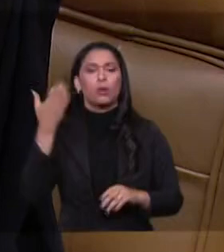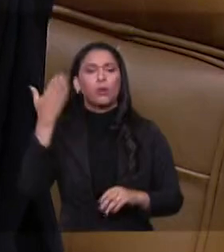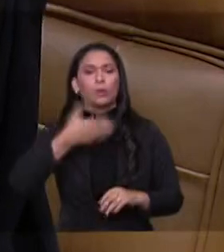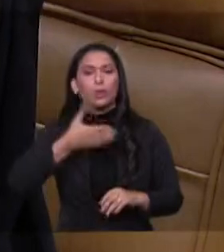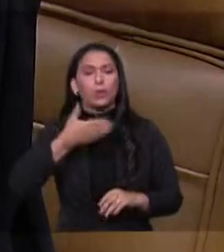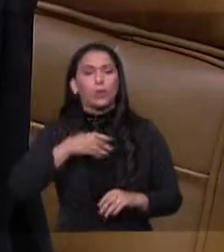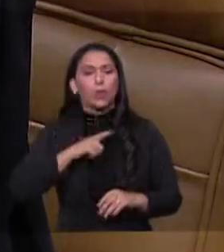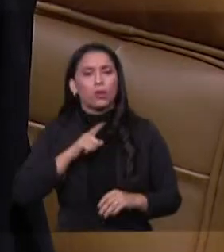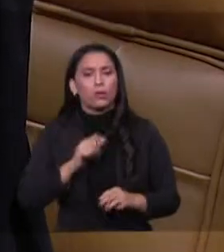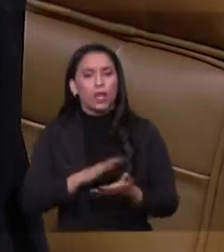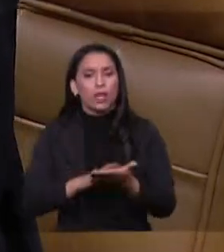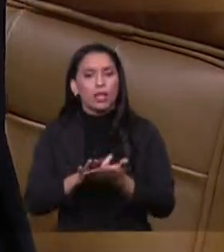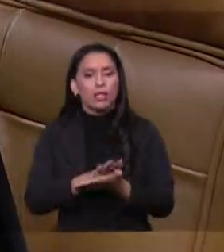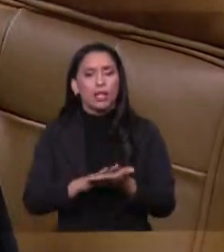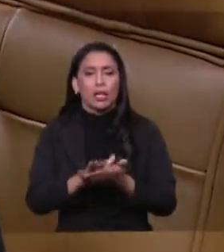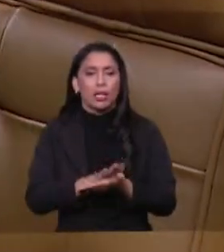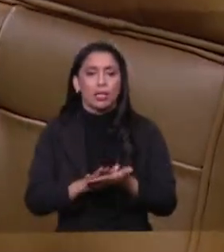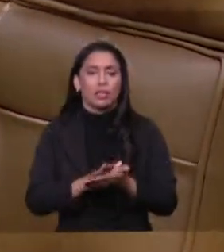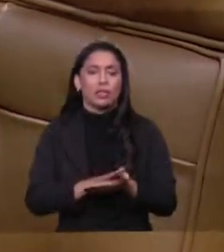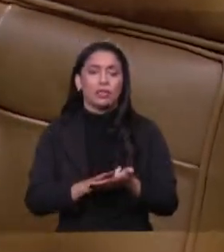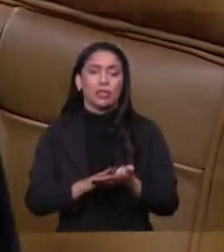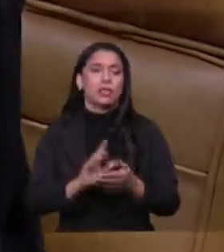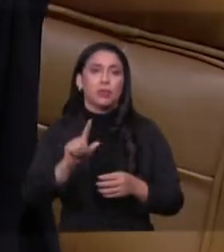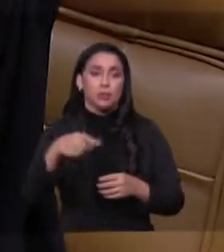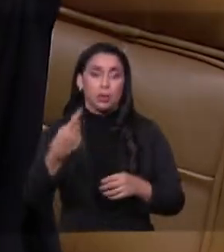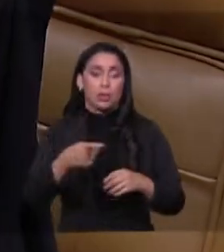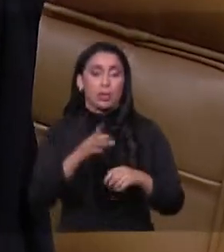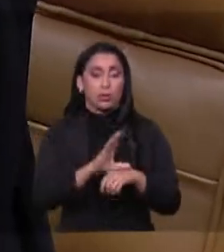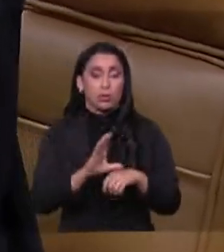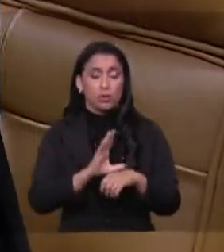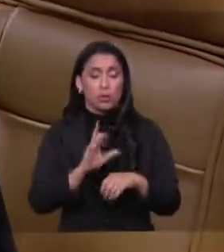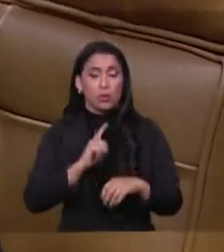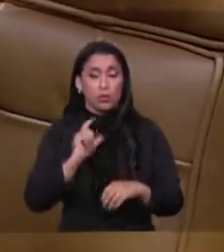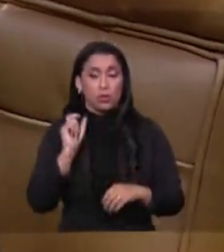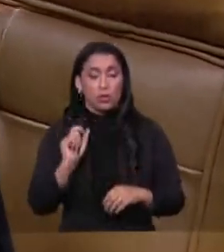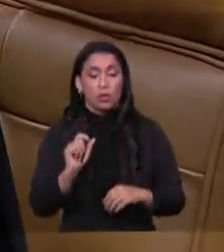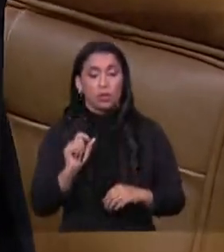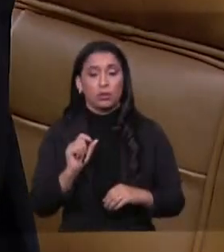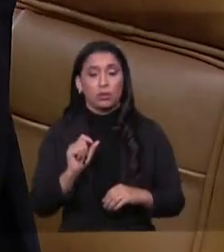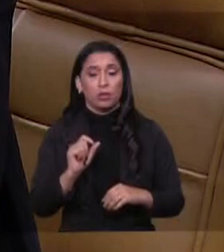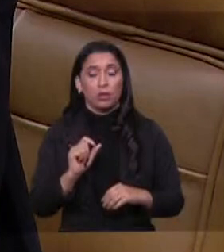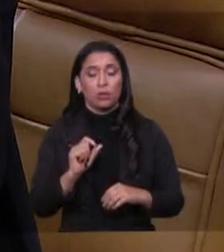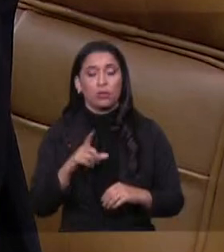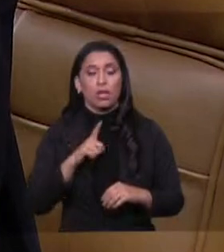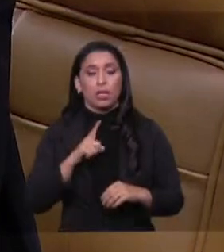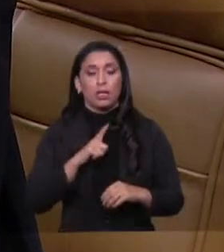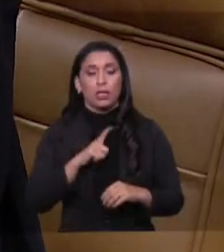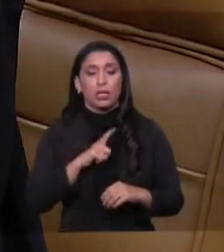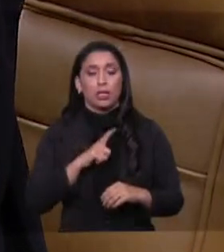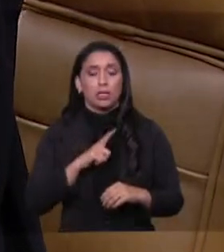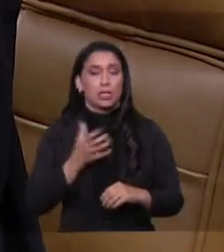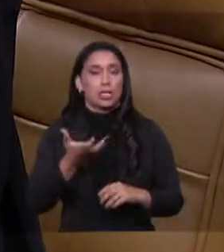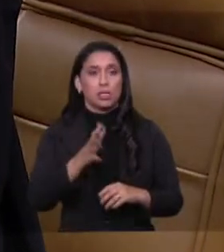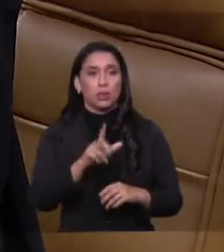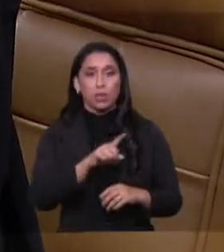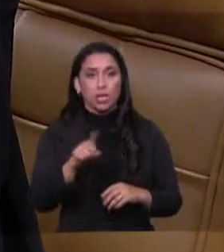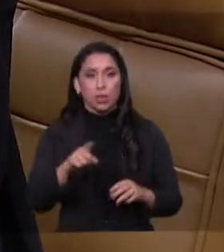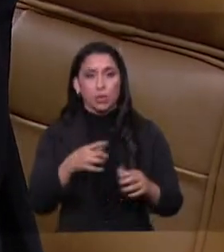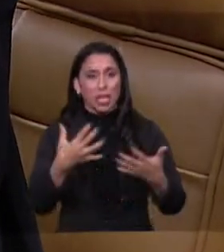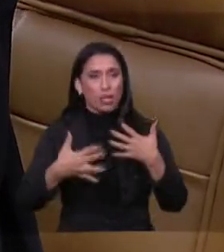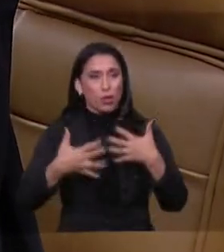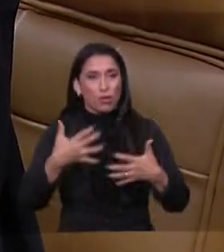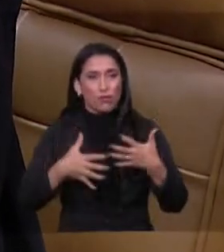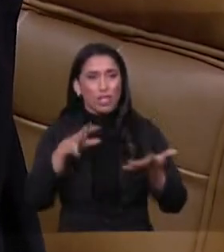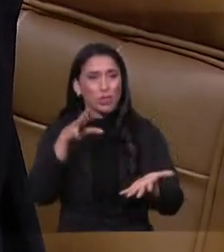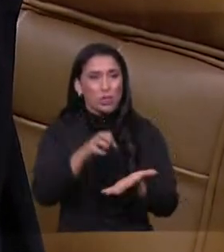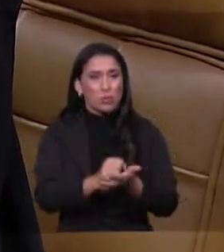tradicional concomitantemente à Constituição. Podem ter sido forçados a deslocamentos involuntários, renitentes, esbulhos, alvos de